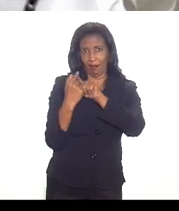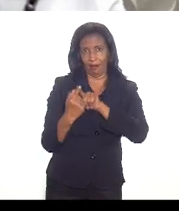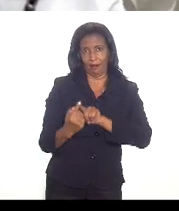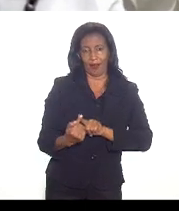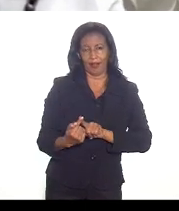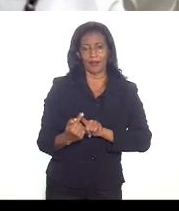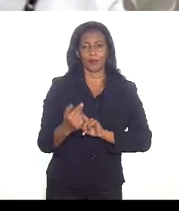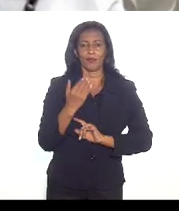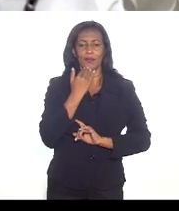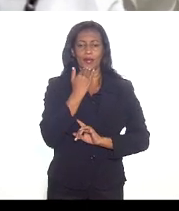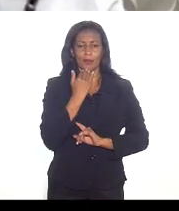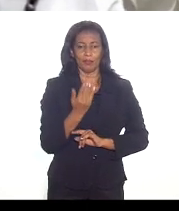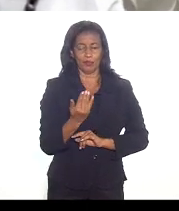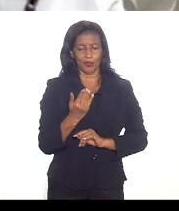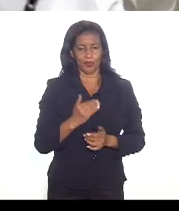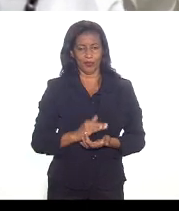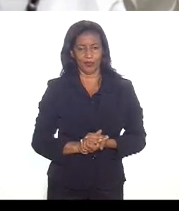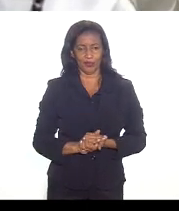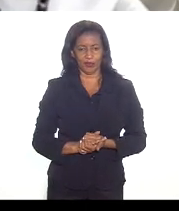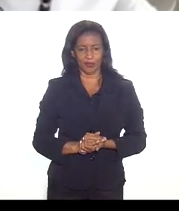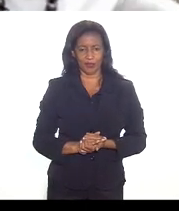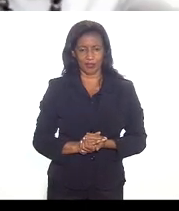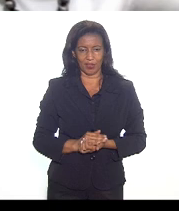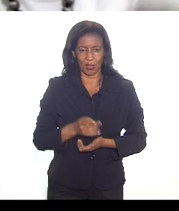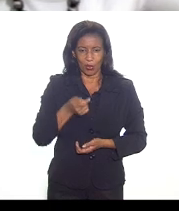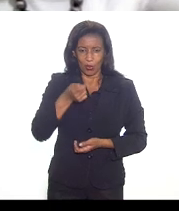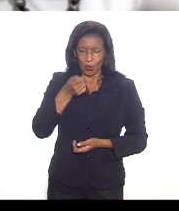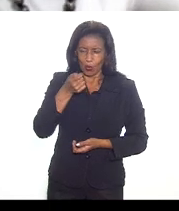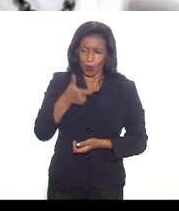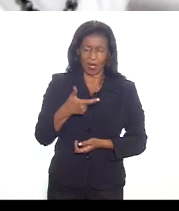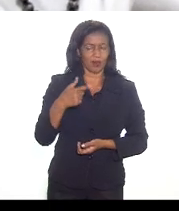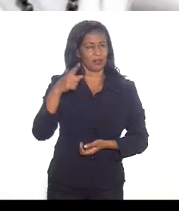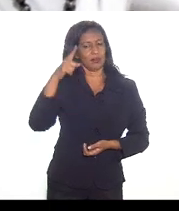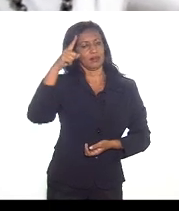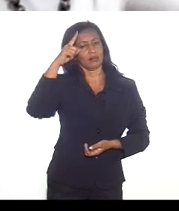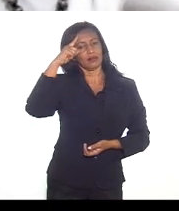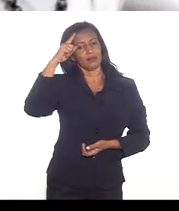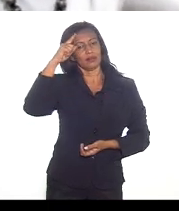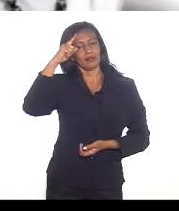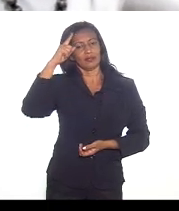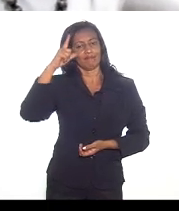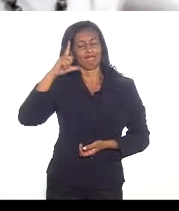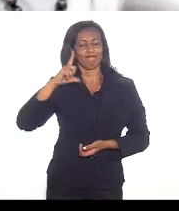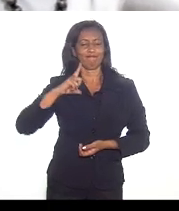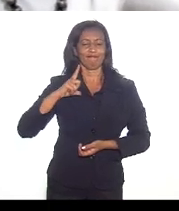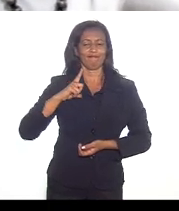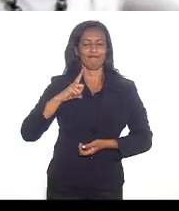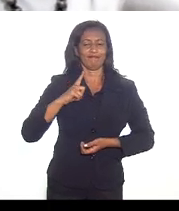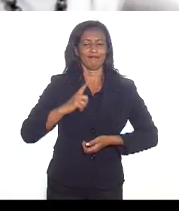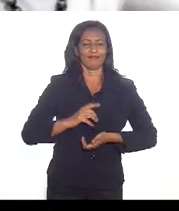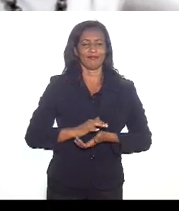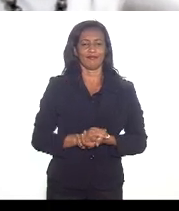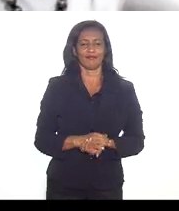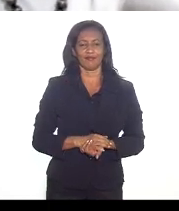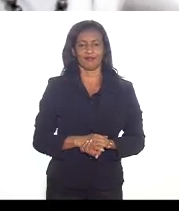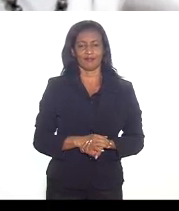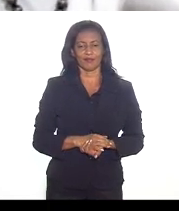viu, deputada Zeidan, eu quase diariamente tenho uma síncope.